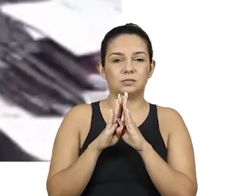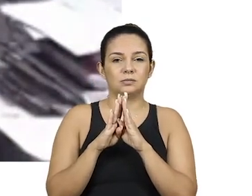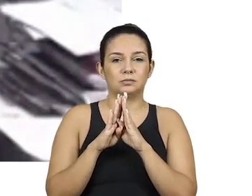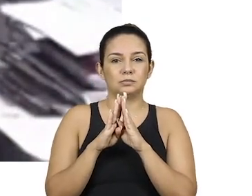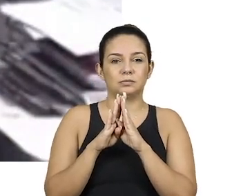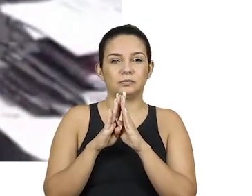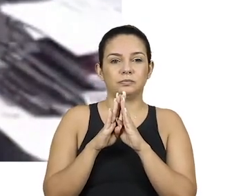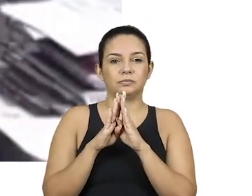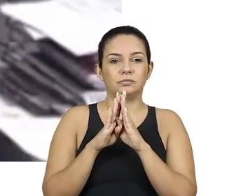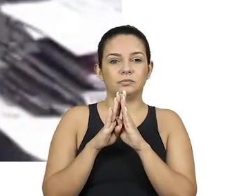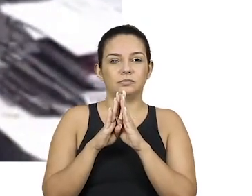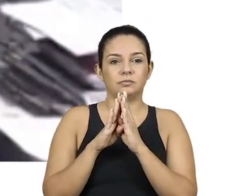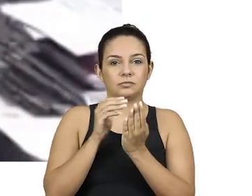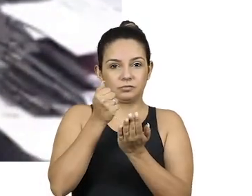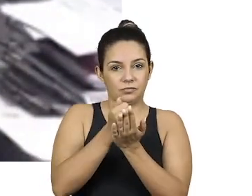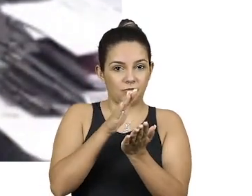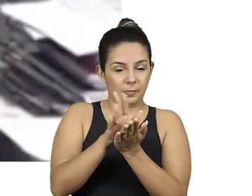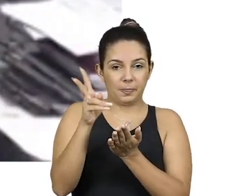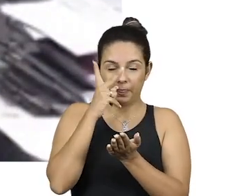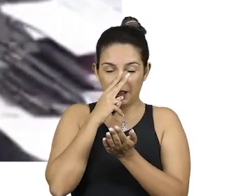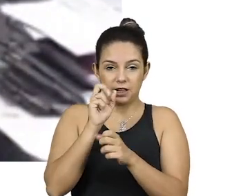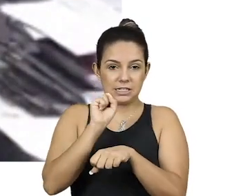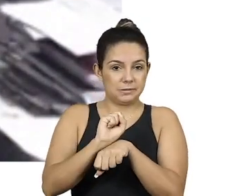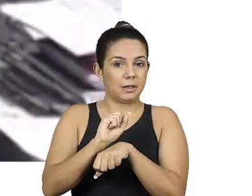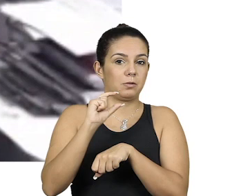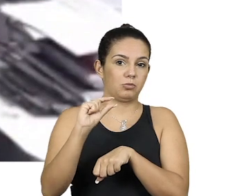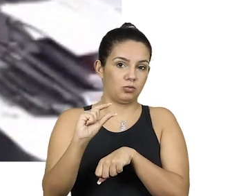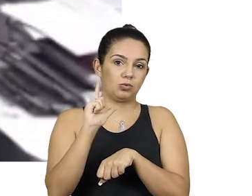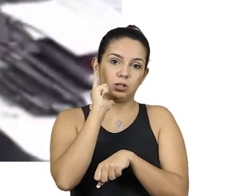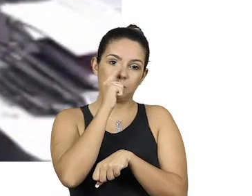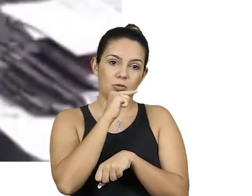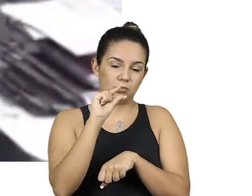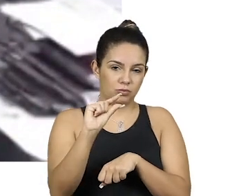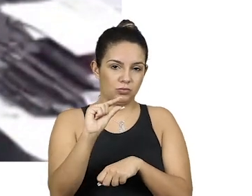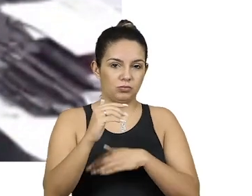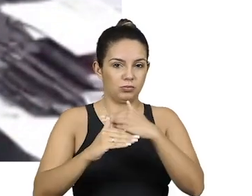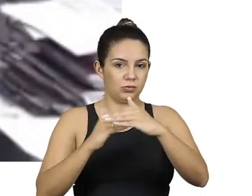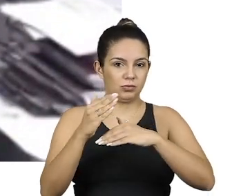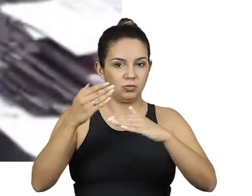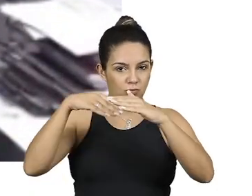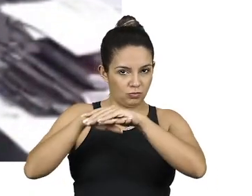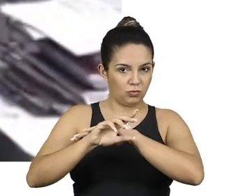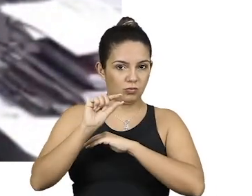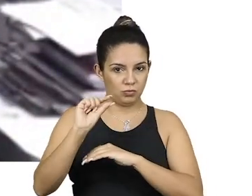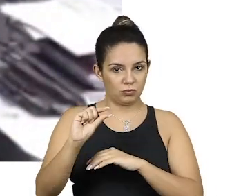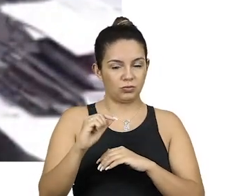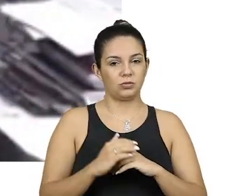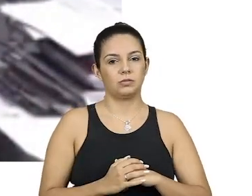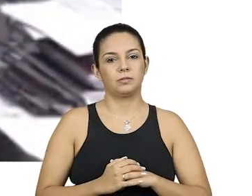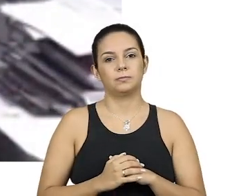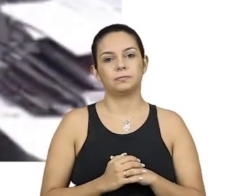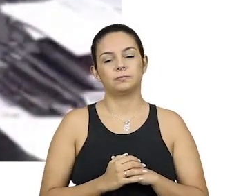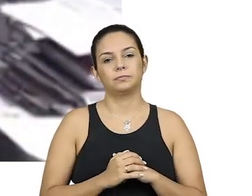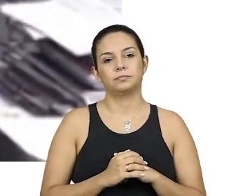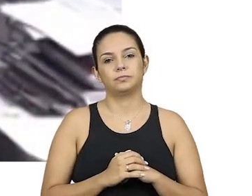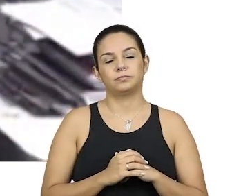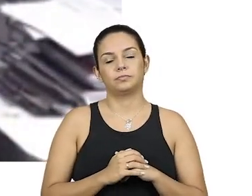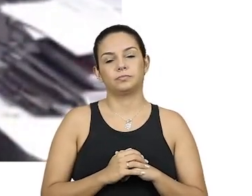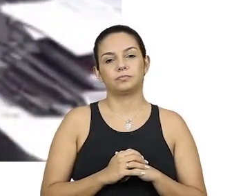a Planeta achou por bem demorar, guardar um pouco a